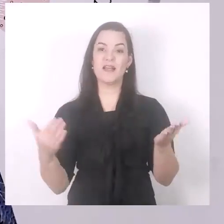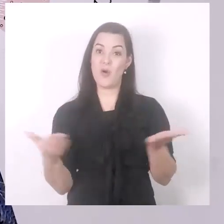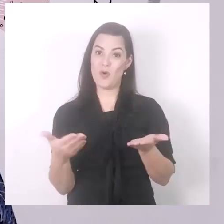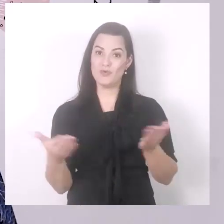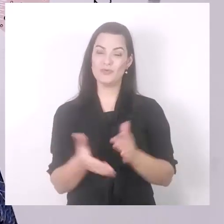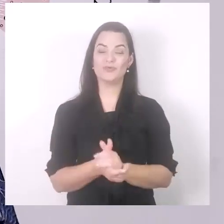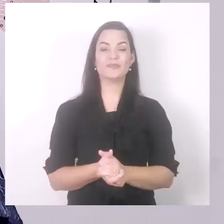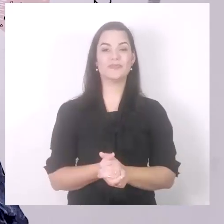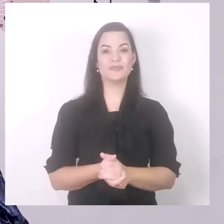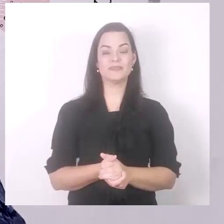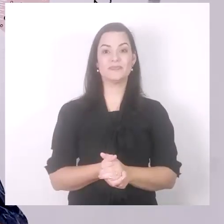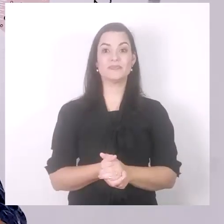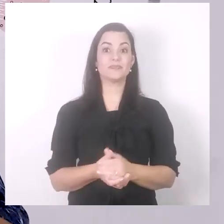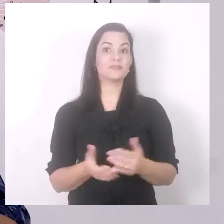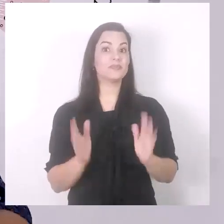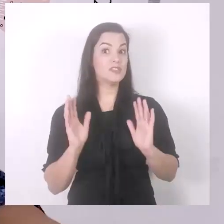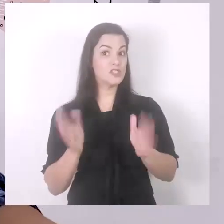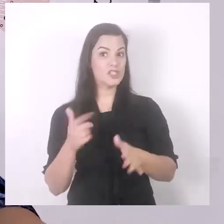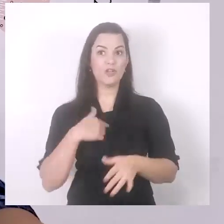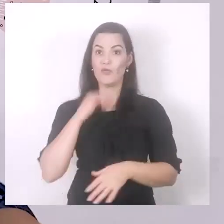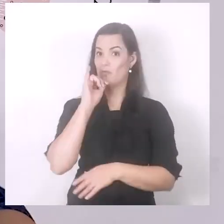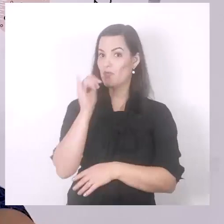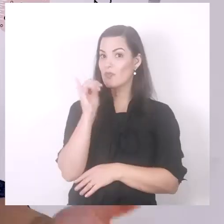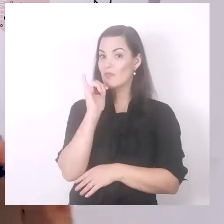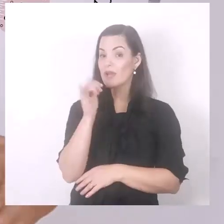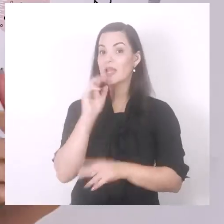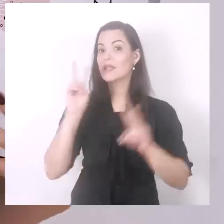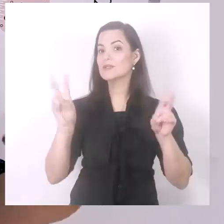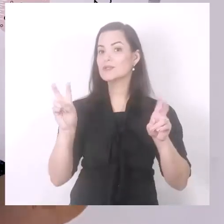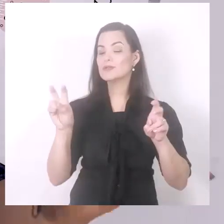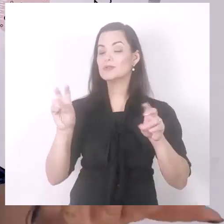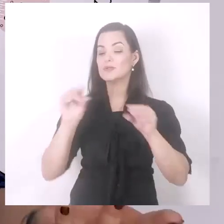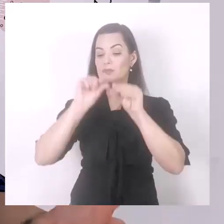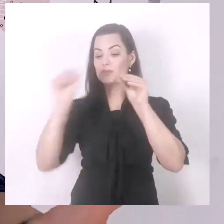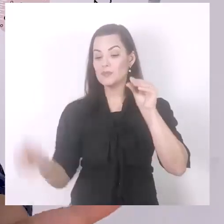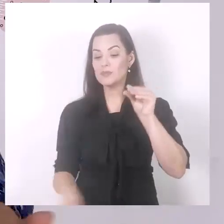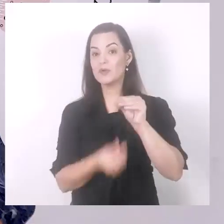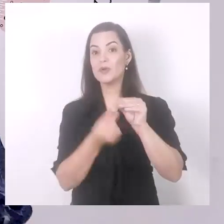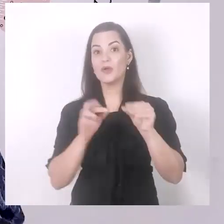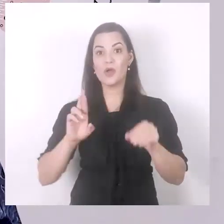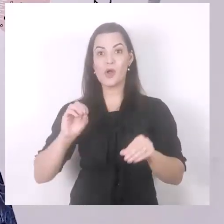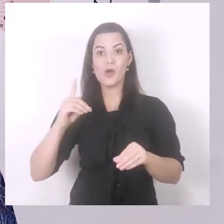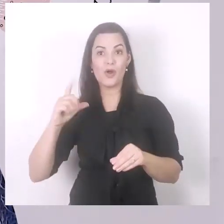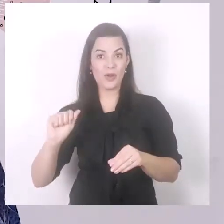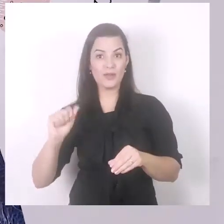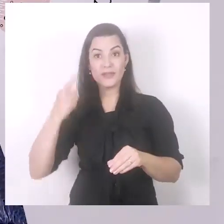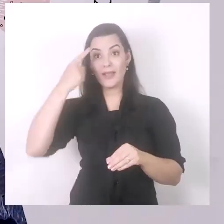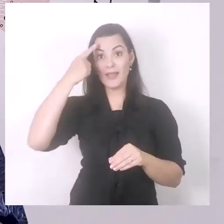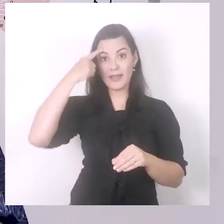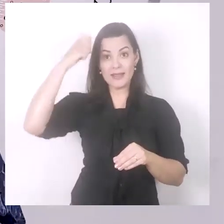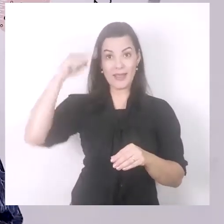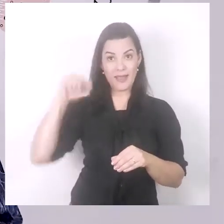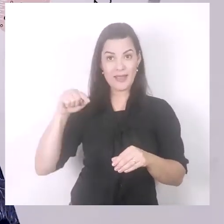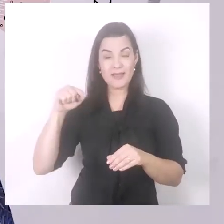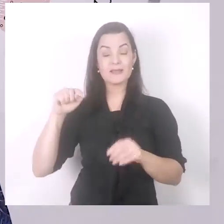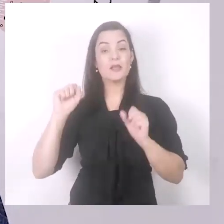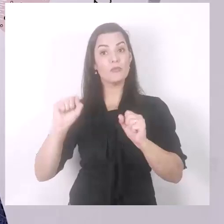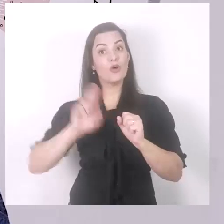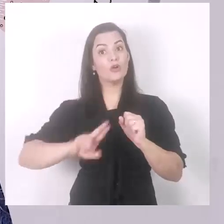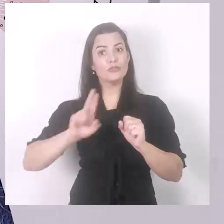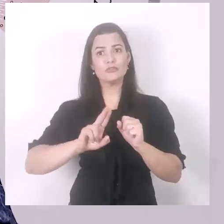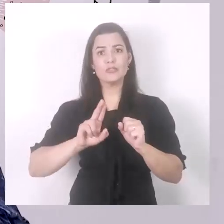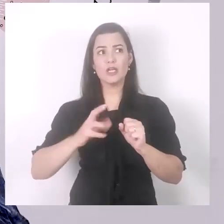tá bom? Agora, eu já te contei sobre a roda, olha só, essa ideia de roda, ela também pode ser usada em outras